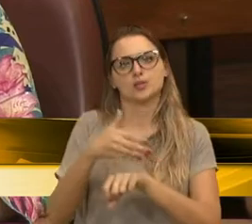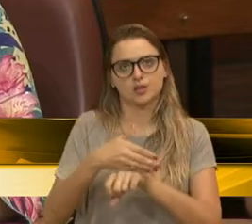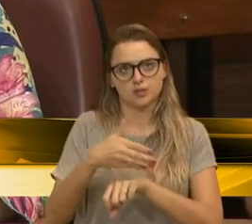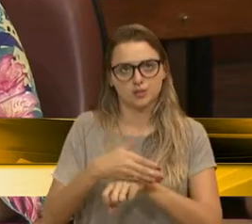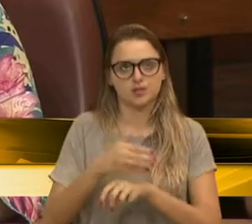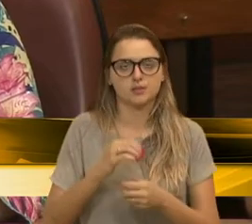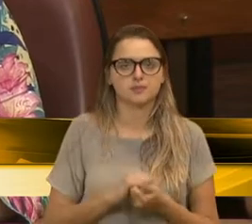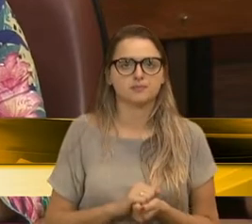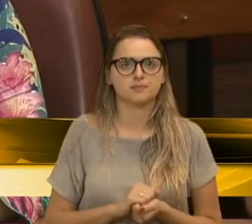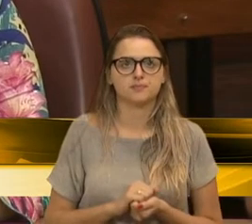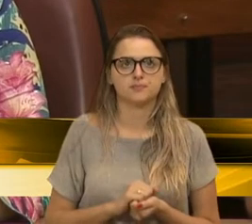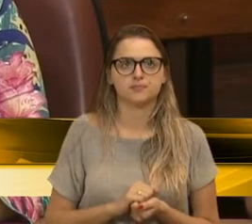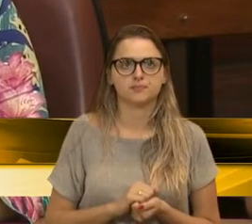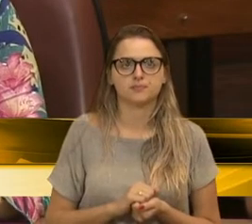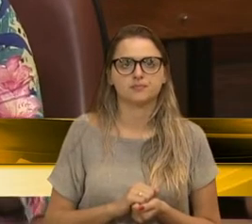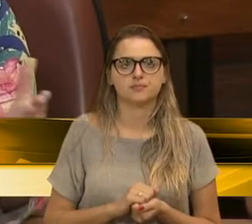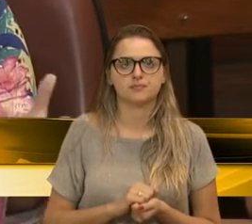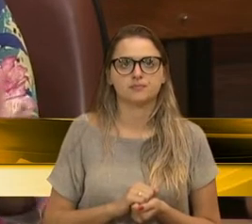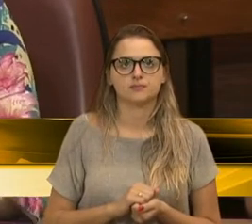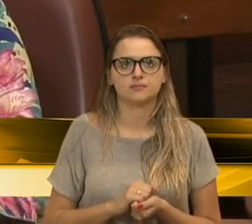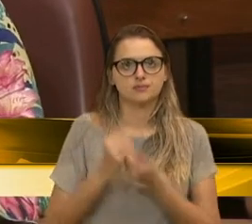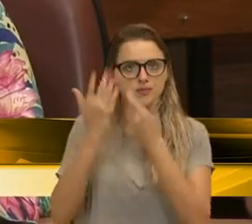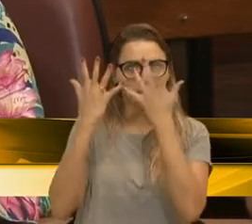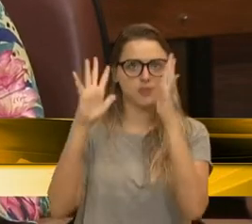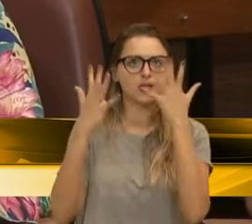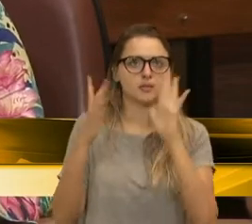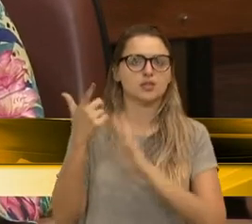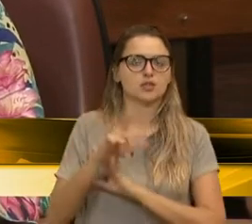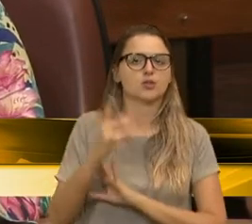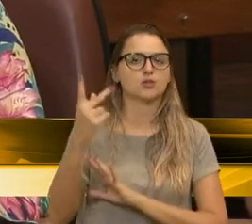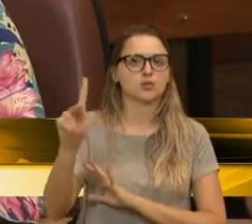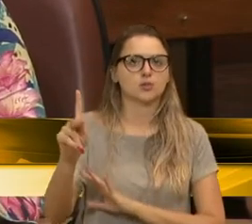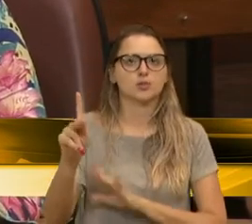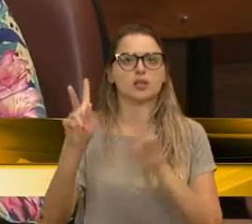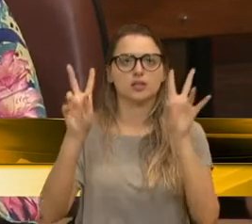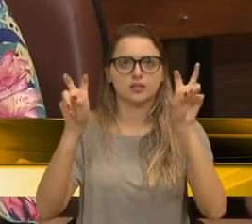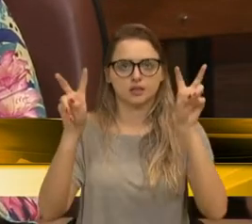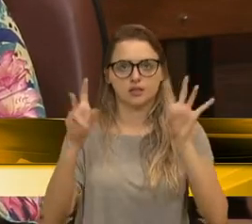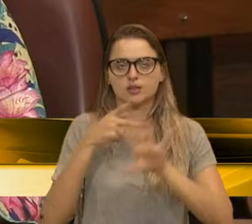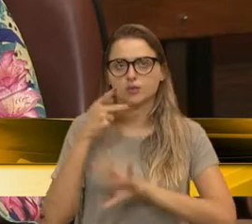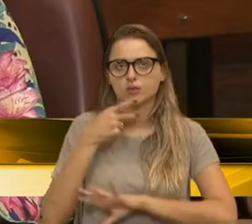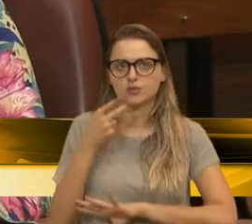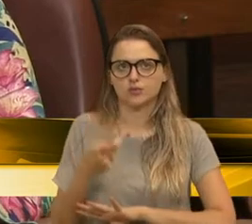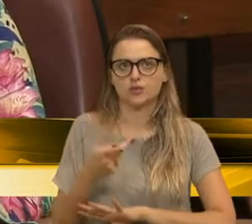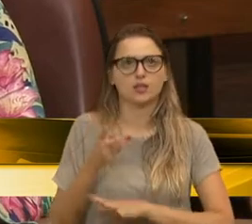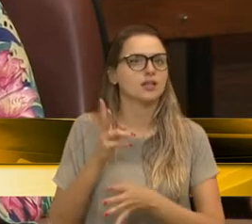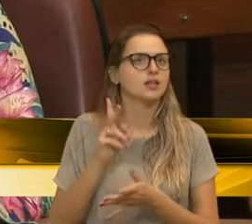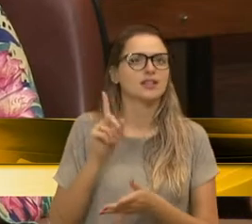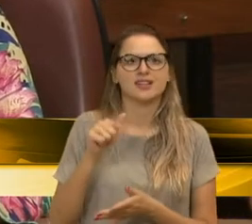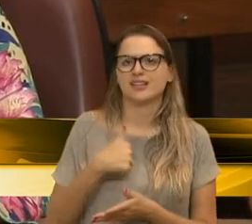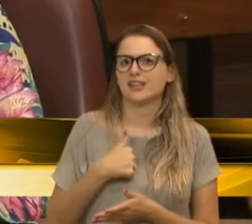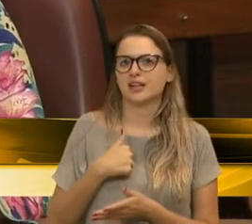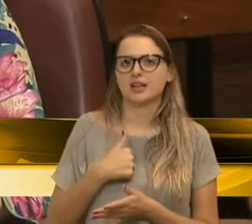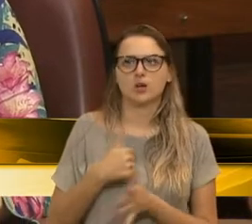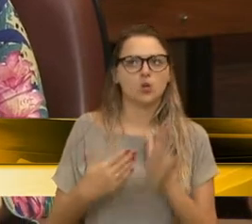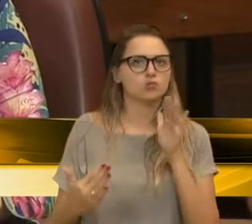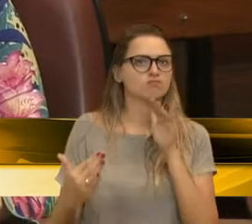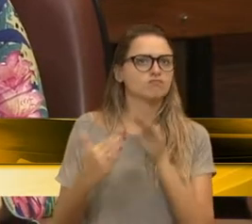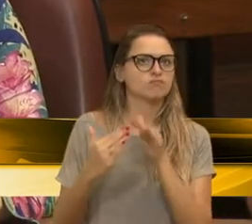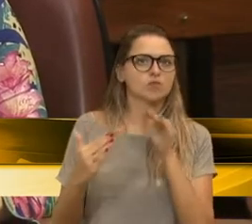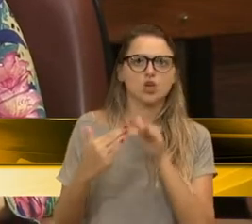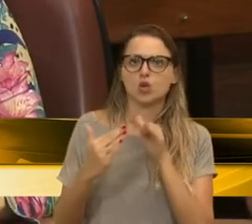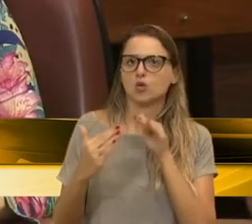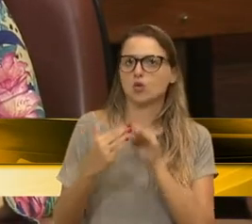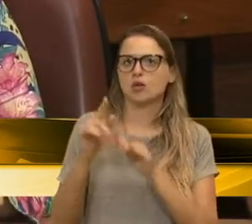presente. E parabéns novamente por trazer este assunto. Sem dúvida,